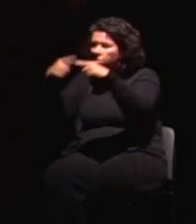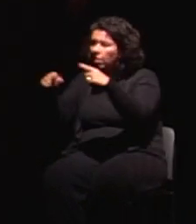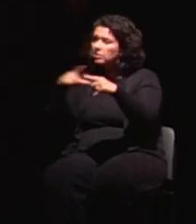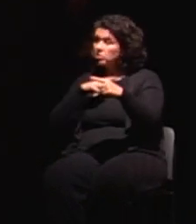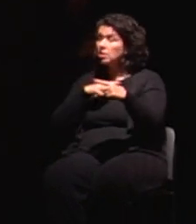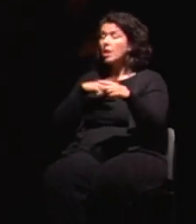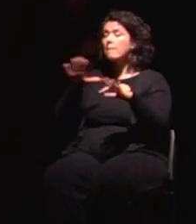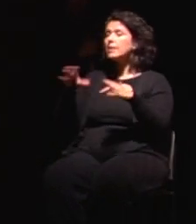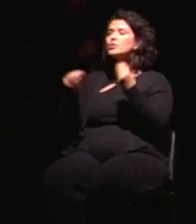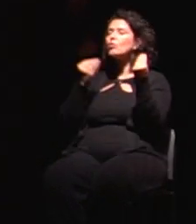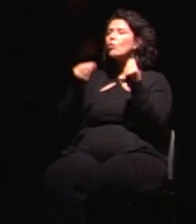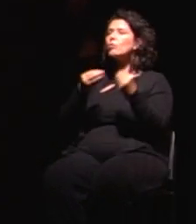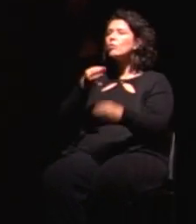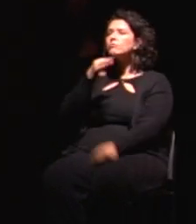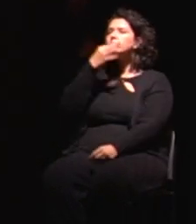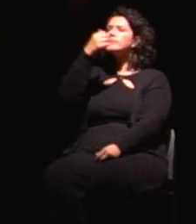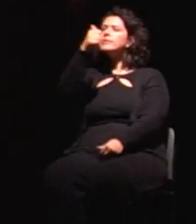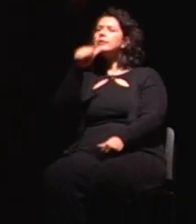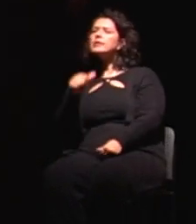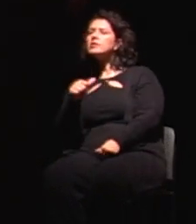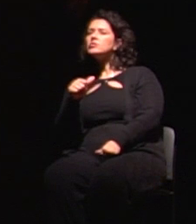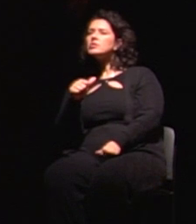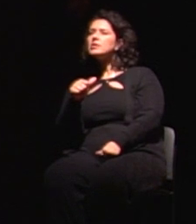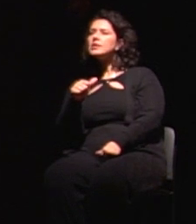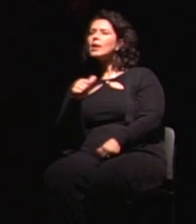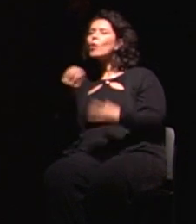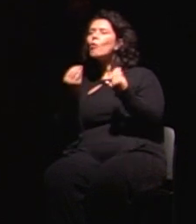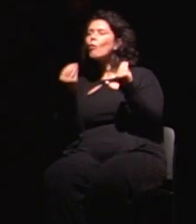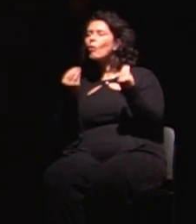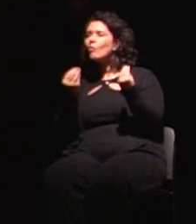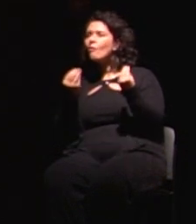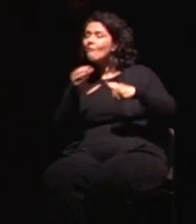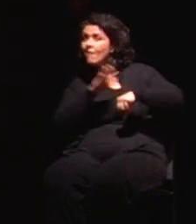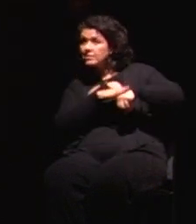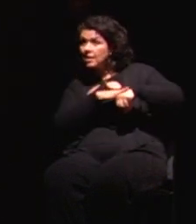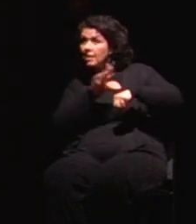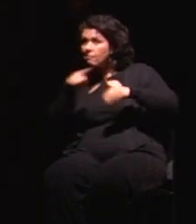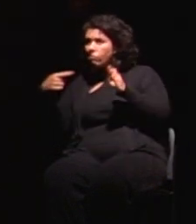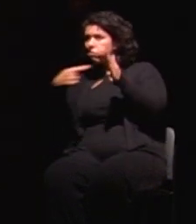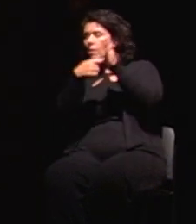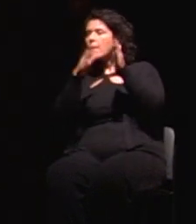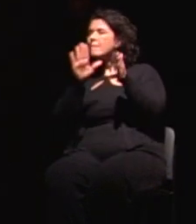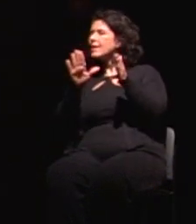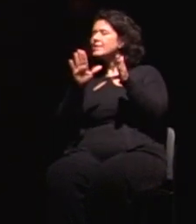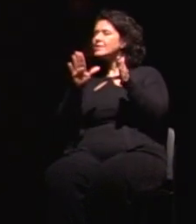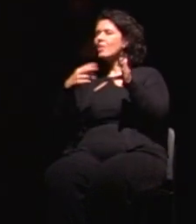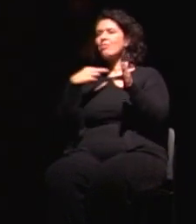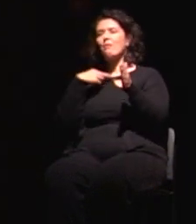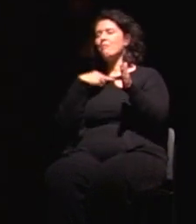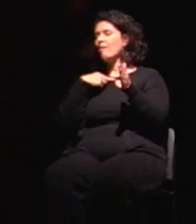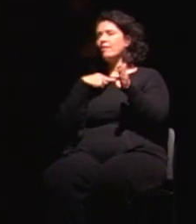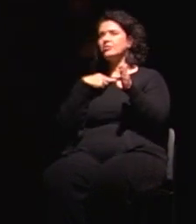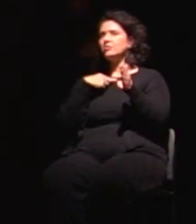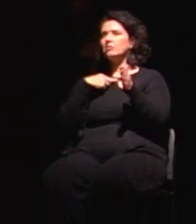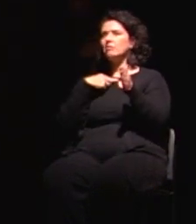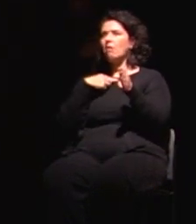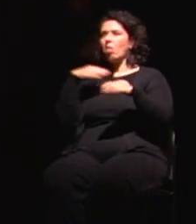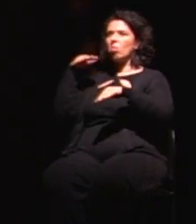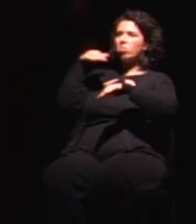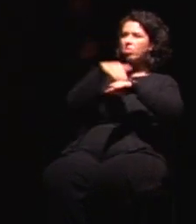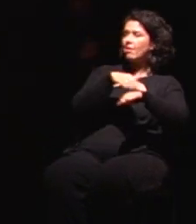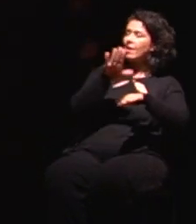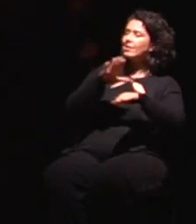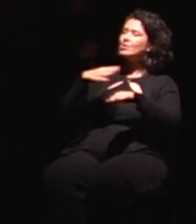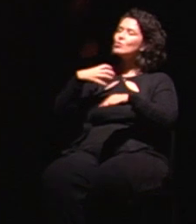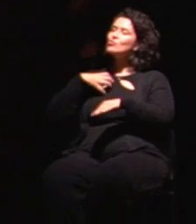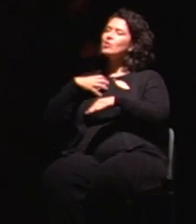você fazer crítica sem perder a ternura, né? Eu acho que é justamente e encontrando nas